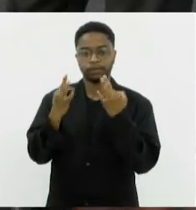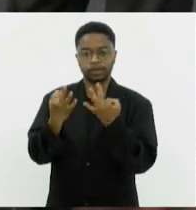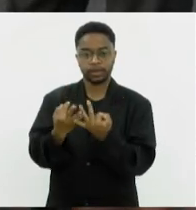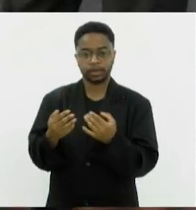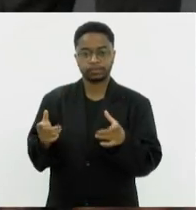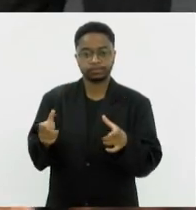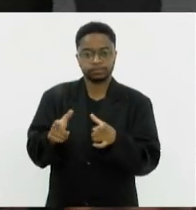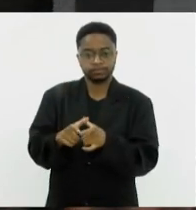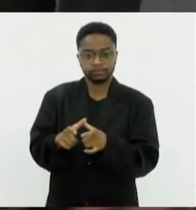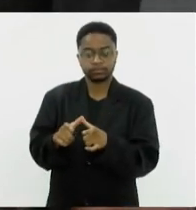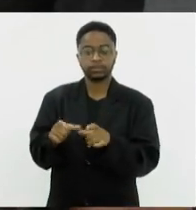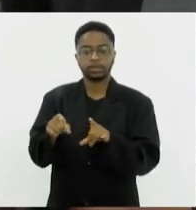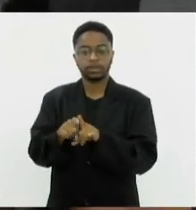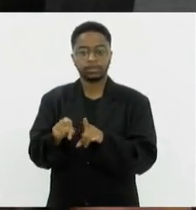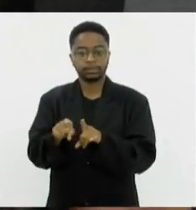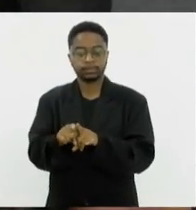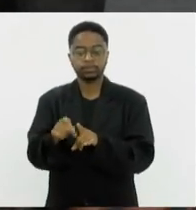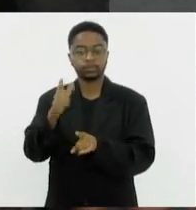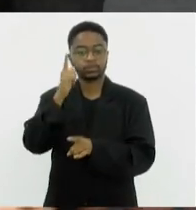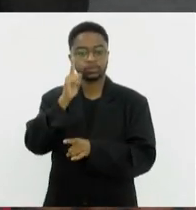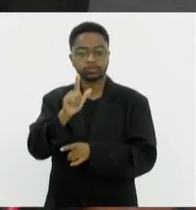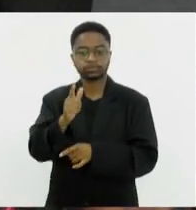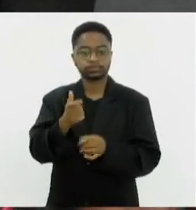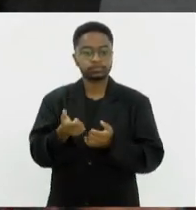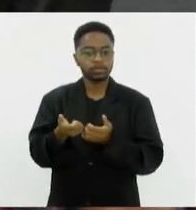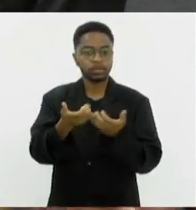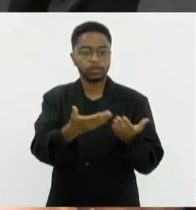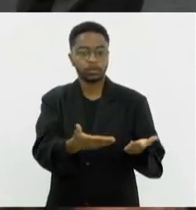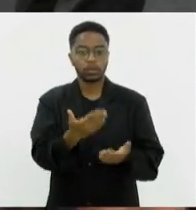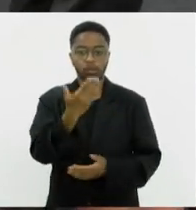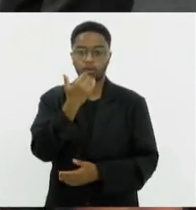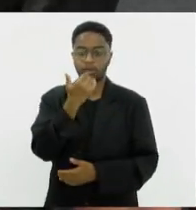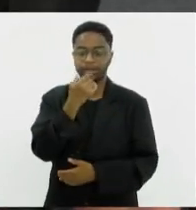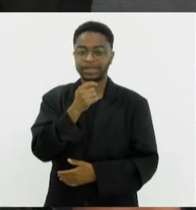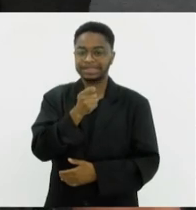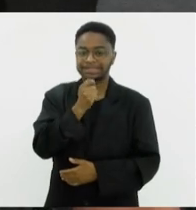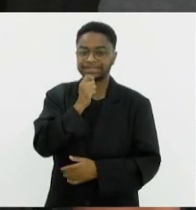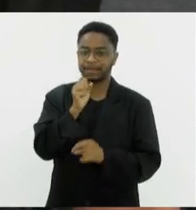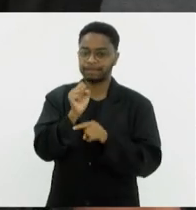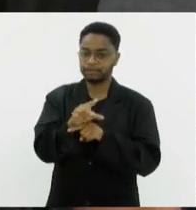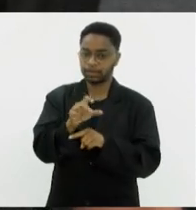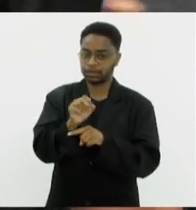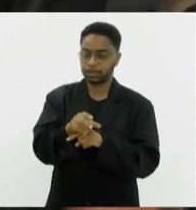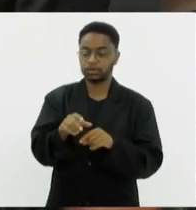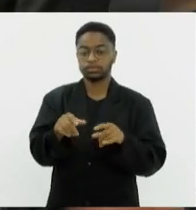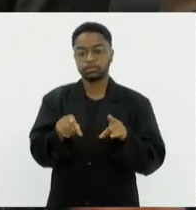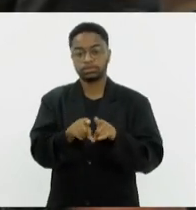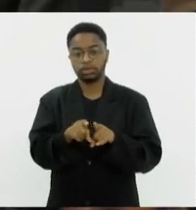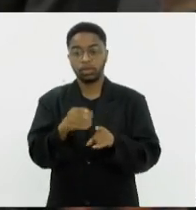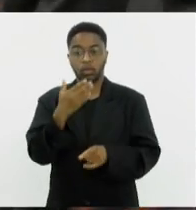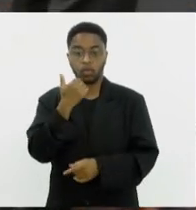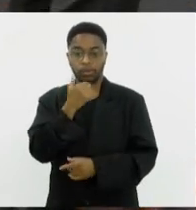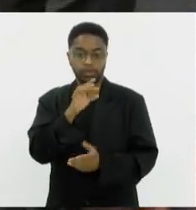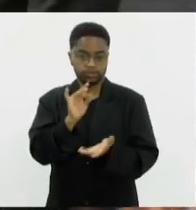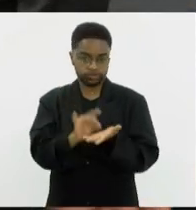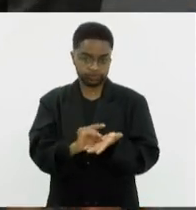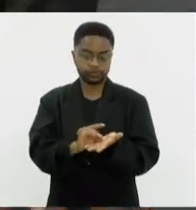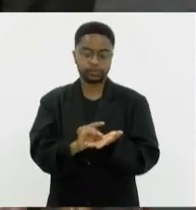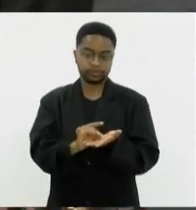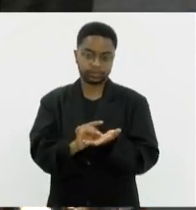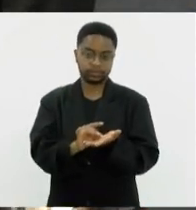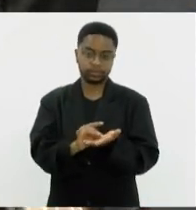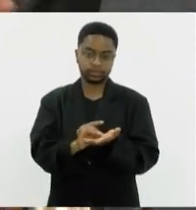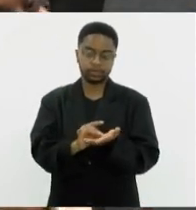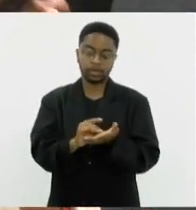para que pudesse também fornecer comidas sem veneno, as tais comidas de verdade, sem